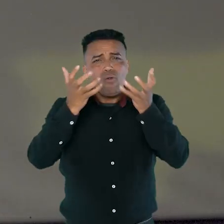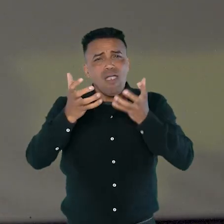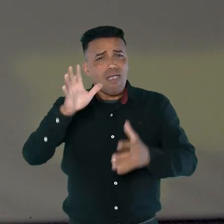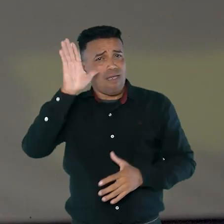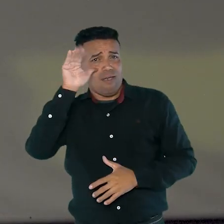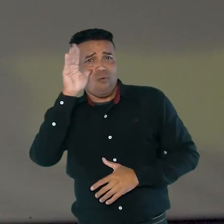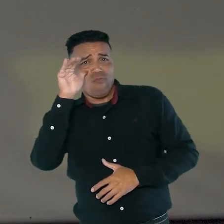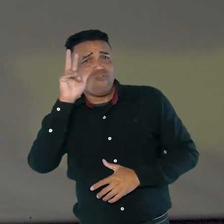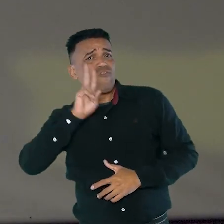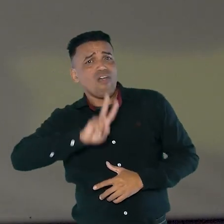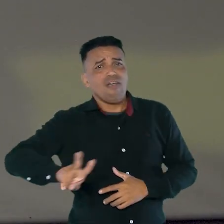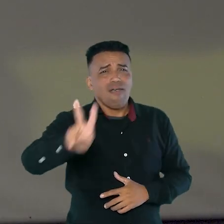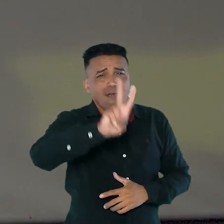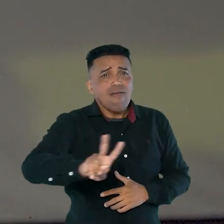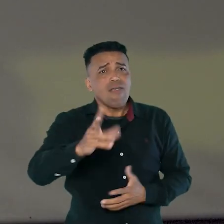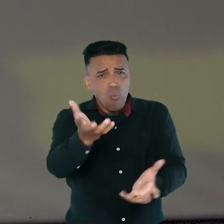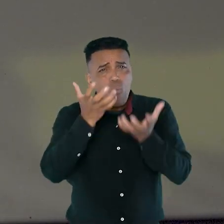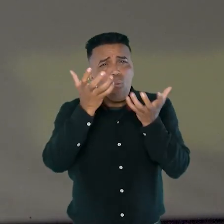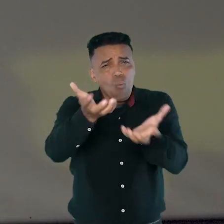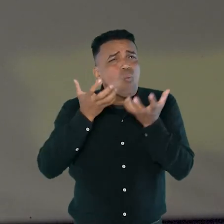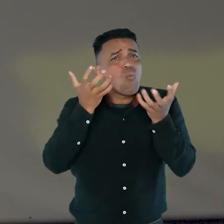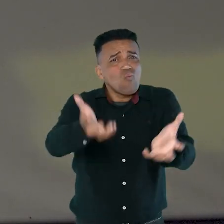ver, eu quero